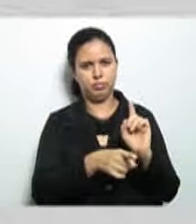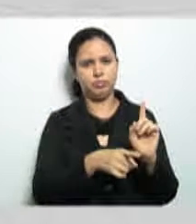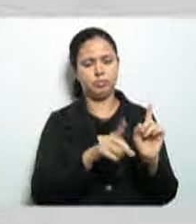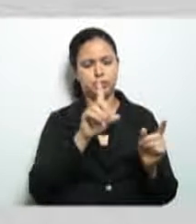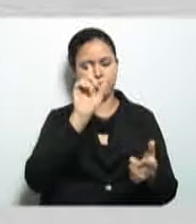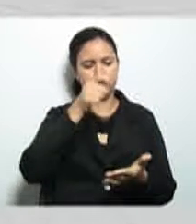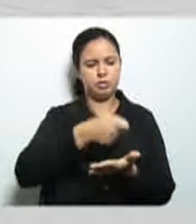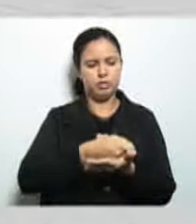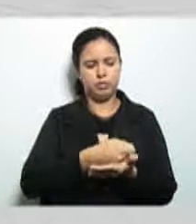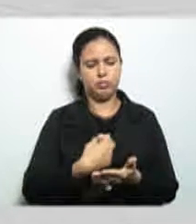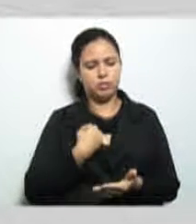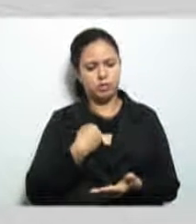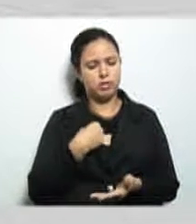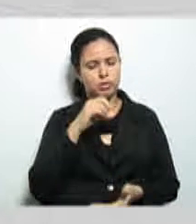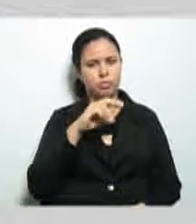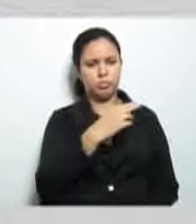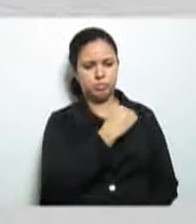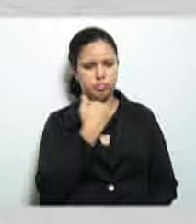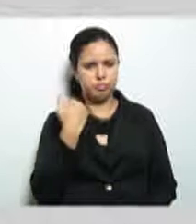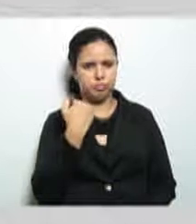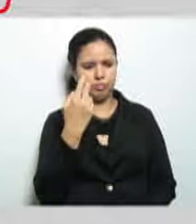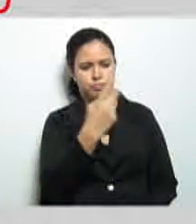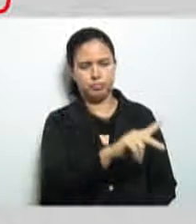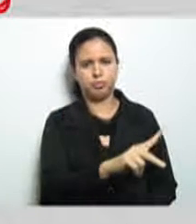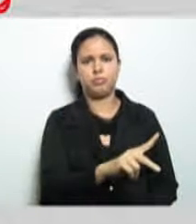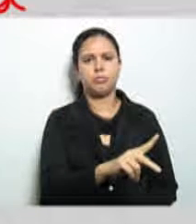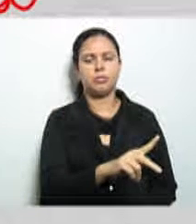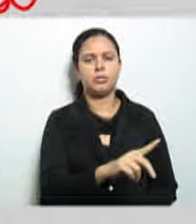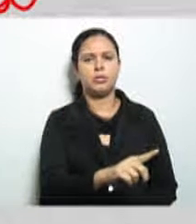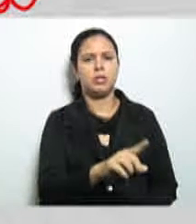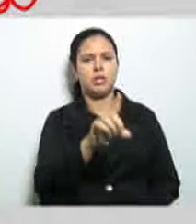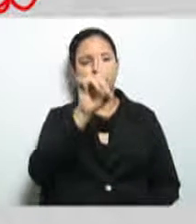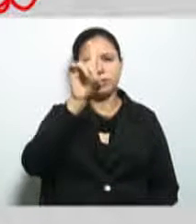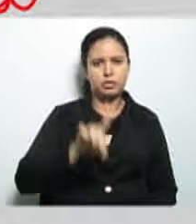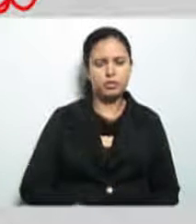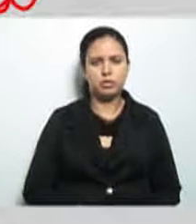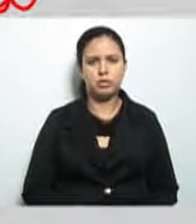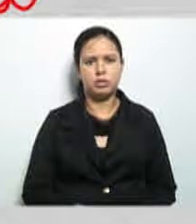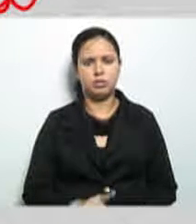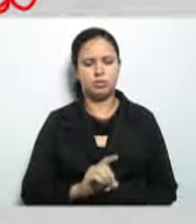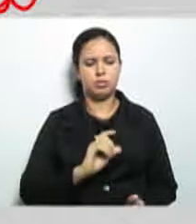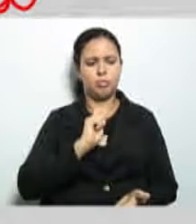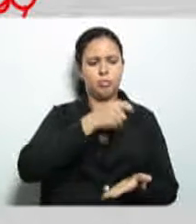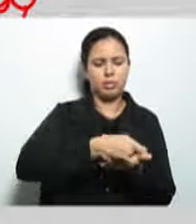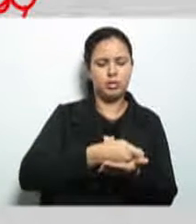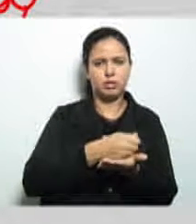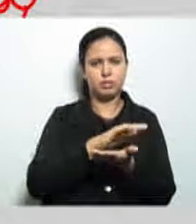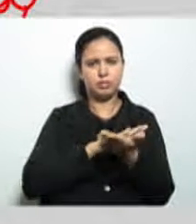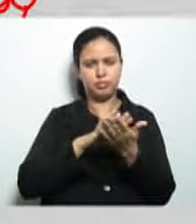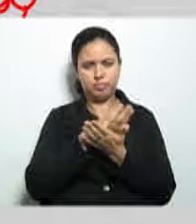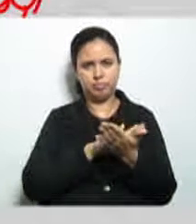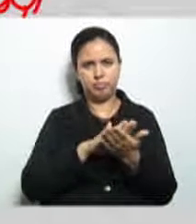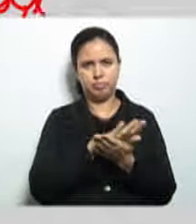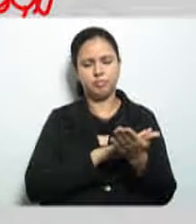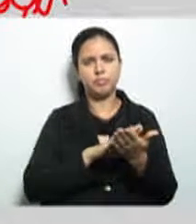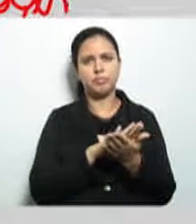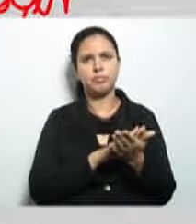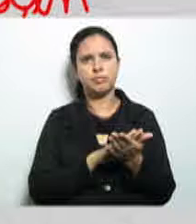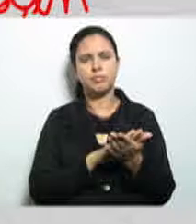vida e a morte do escravo. O escravo não tinha direitos, o escravo não recebia pagamento e ele